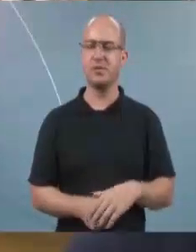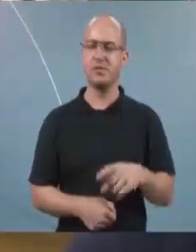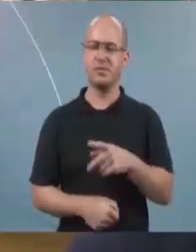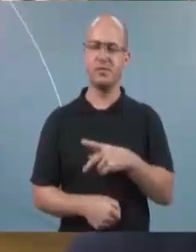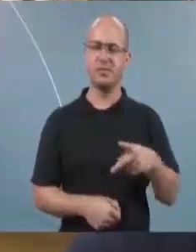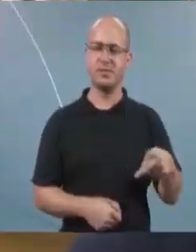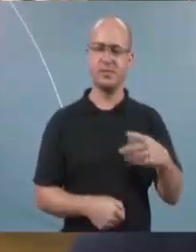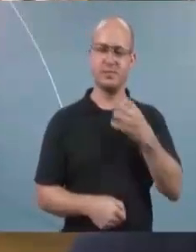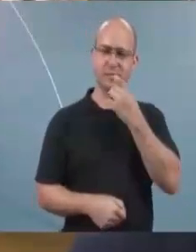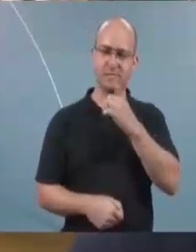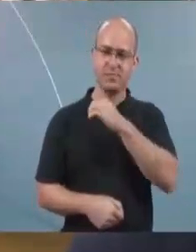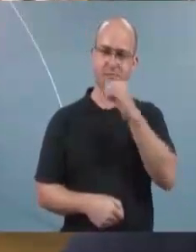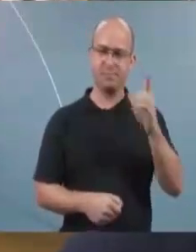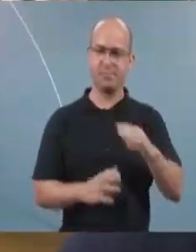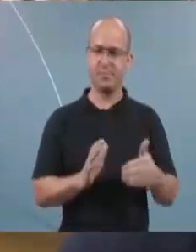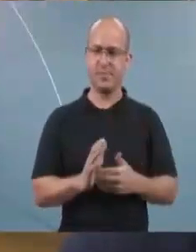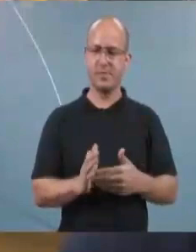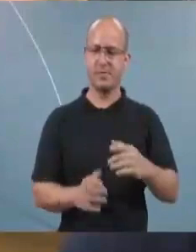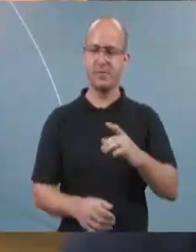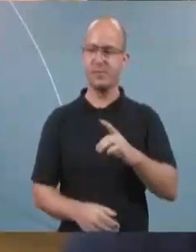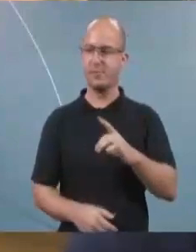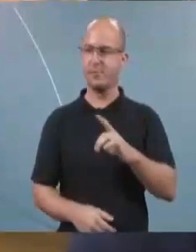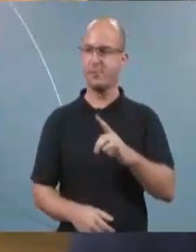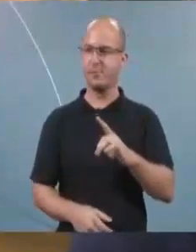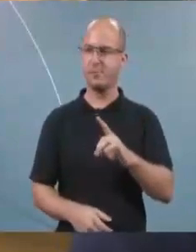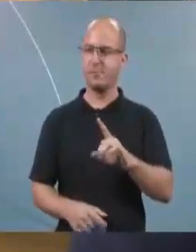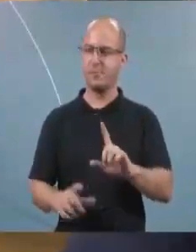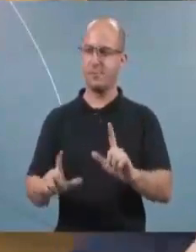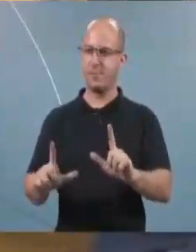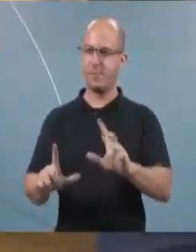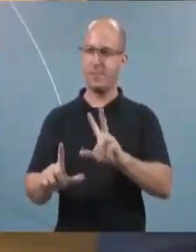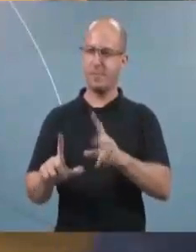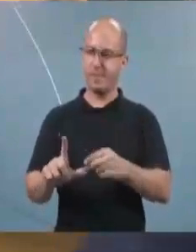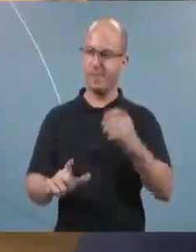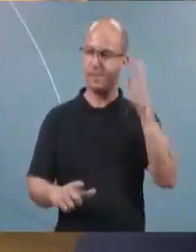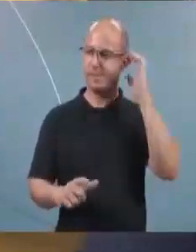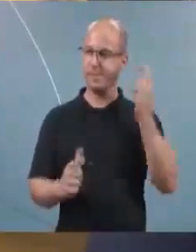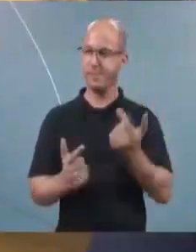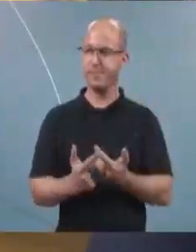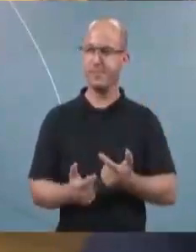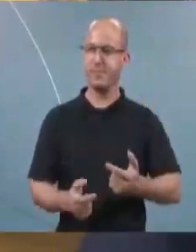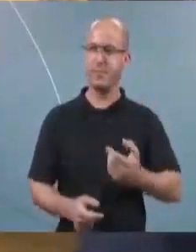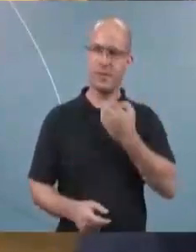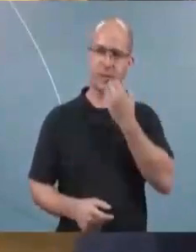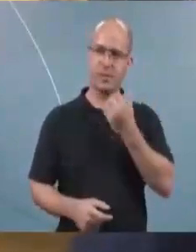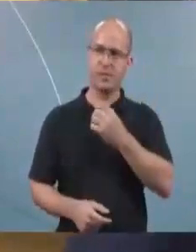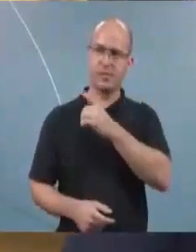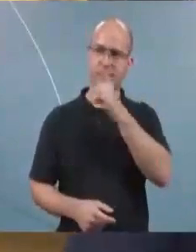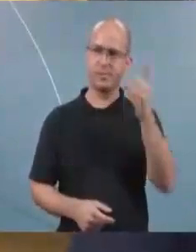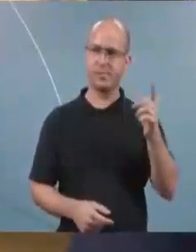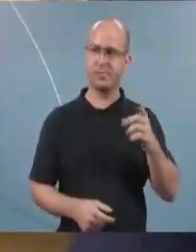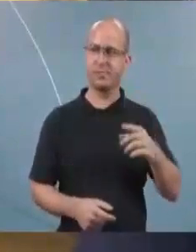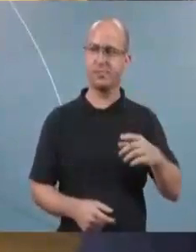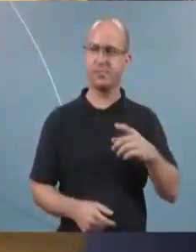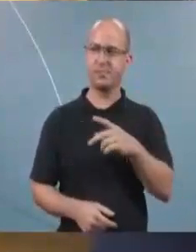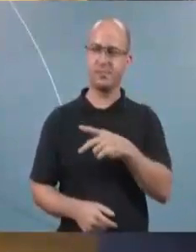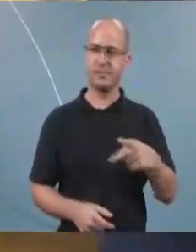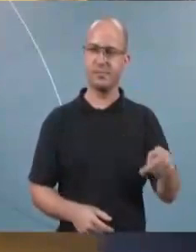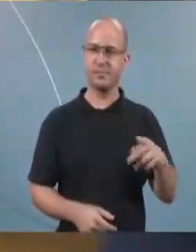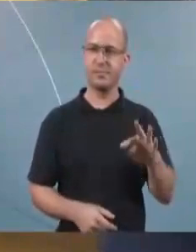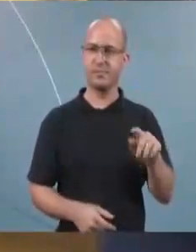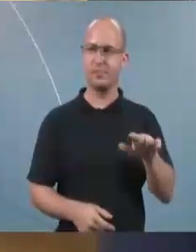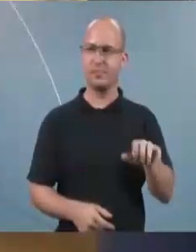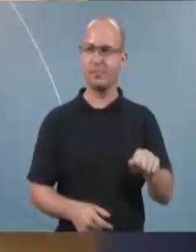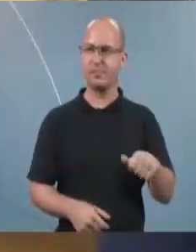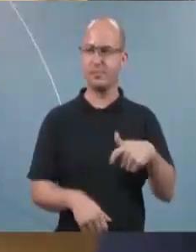presidente bom dia bom dia a todos que nos assistem na TV e rádio Assembleia Bom dia presidente que Preside essa